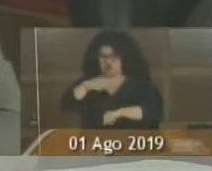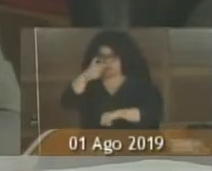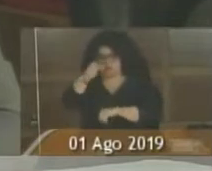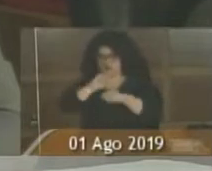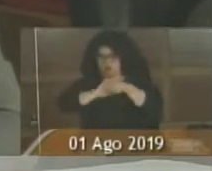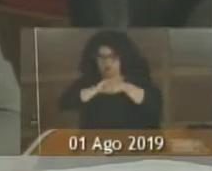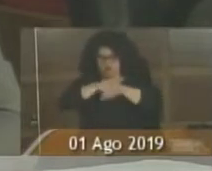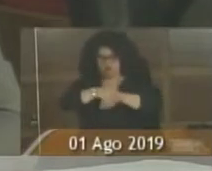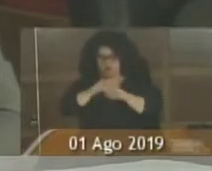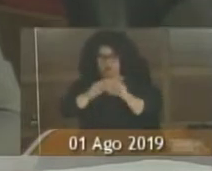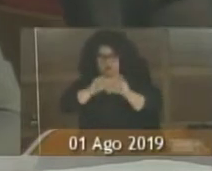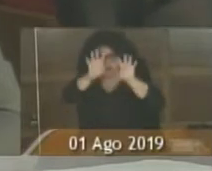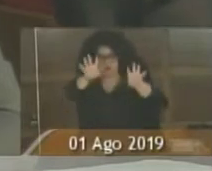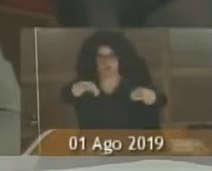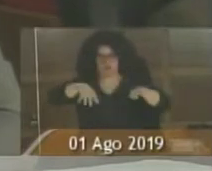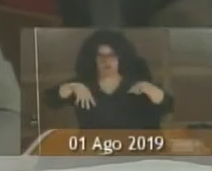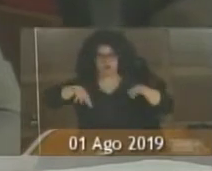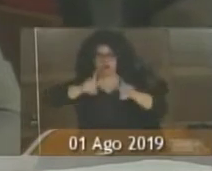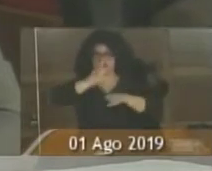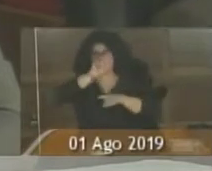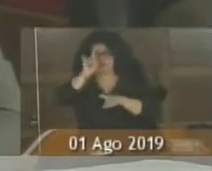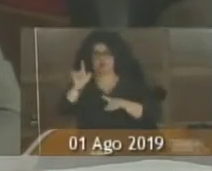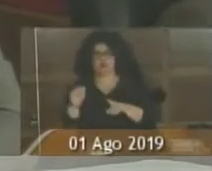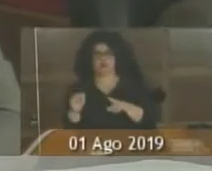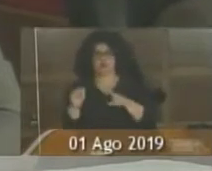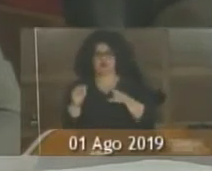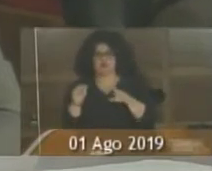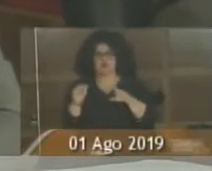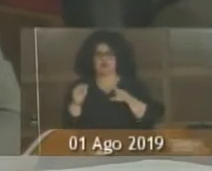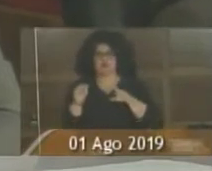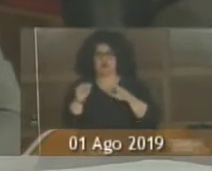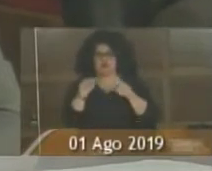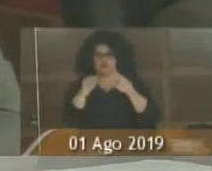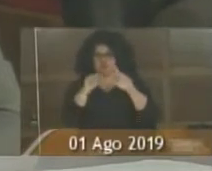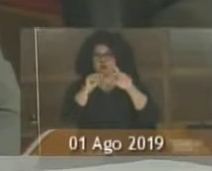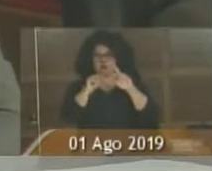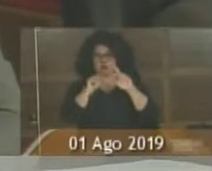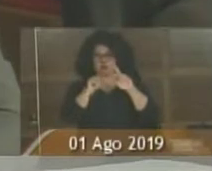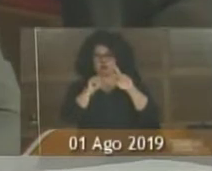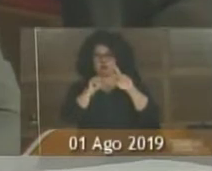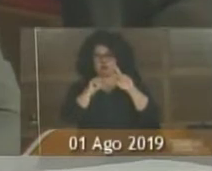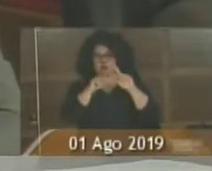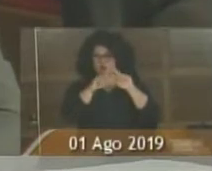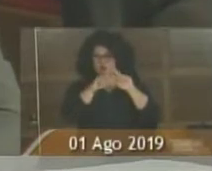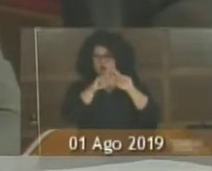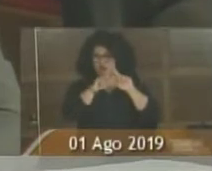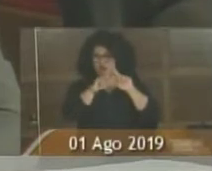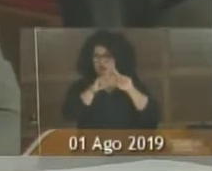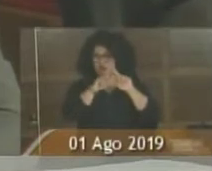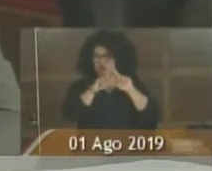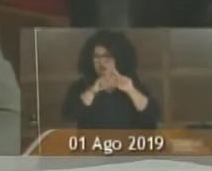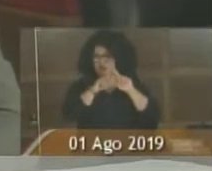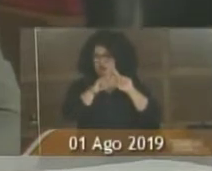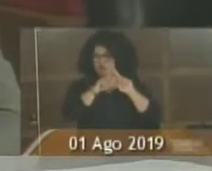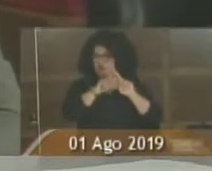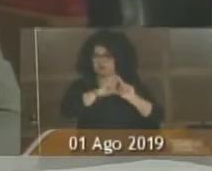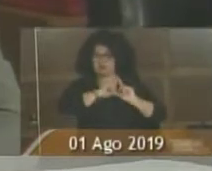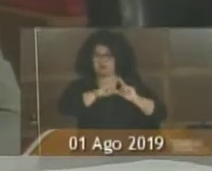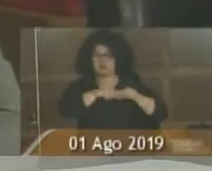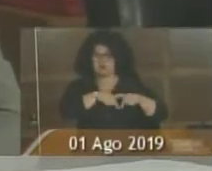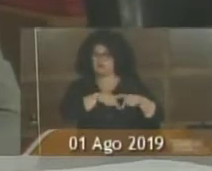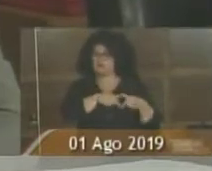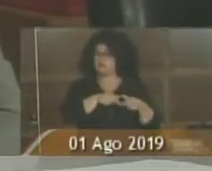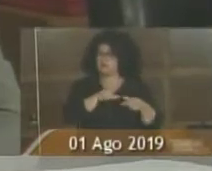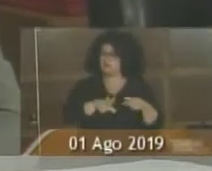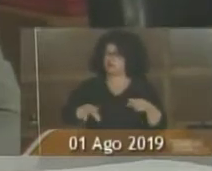para a realização da sessão solene do Dia do Maçom. Requerimento número 0277, solicitando a mesa de liberado uso do